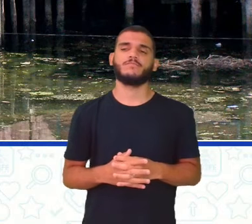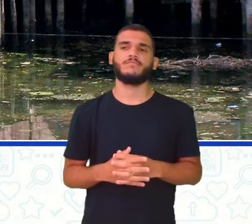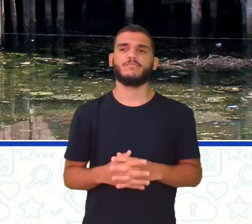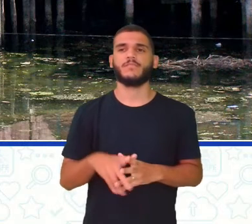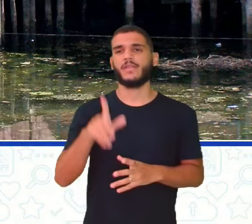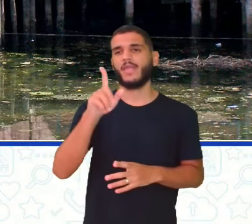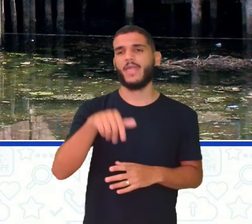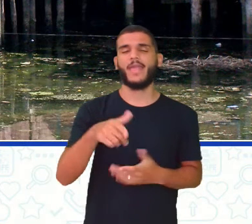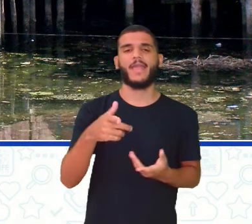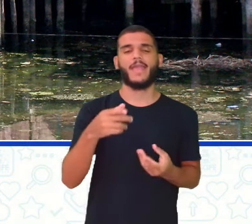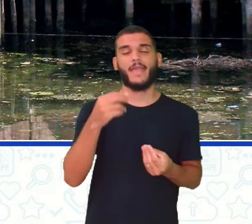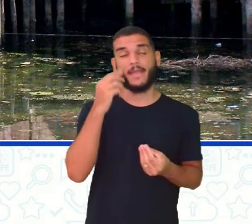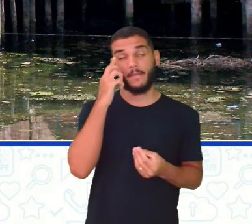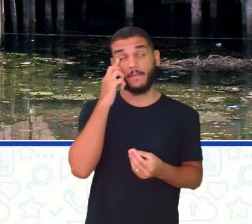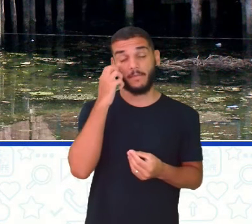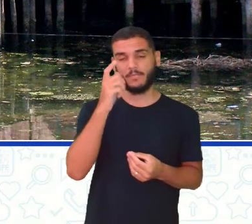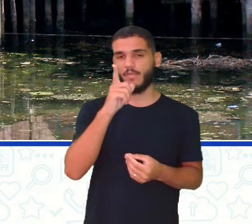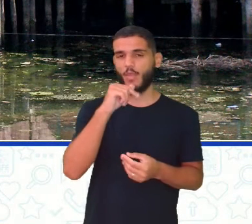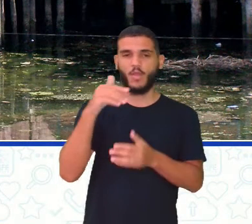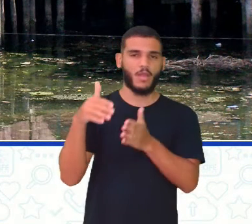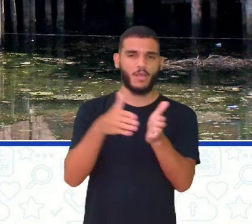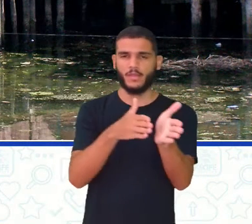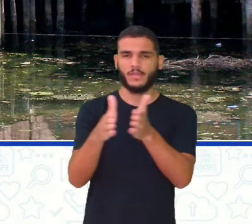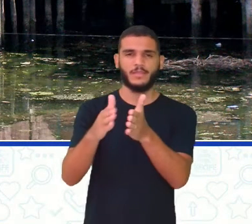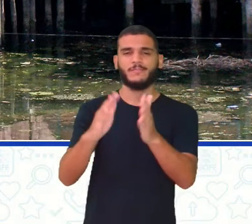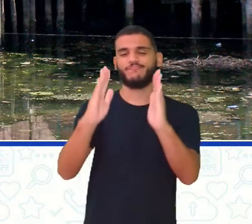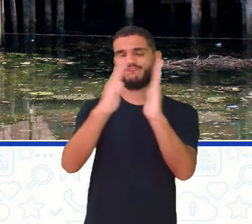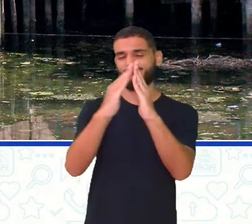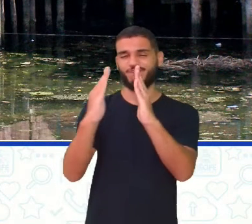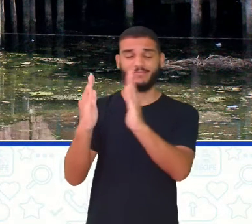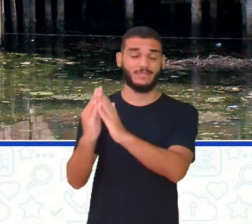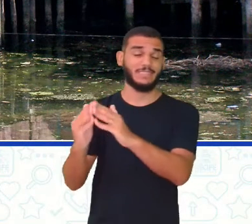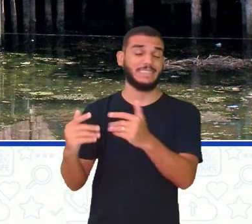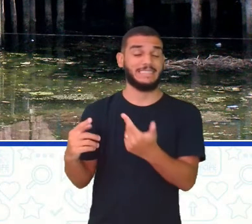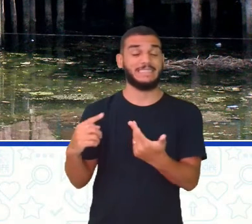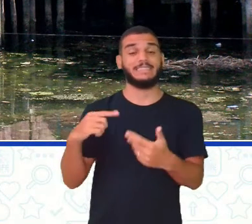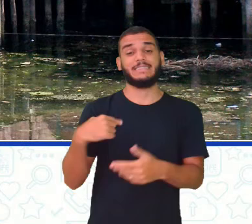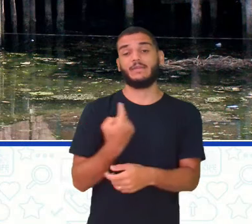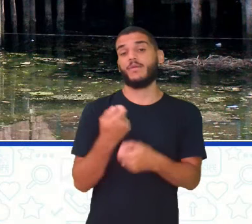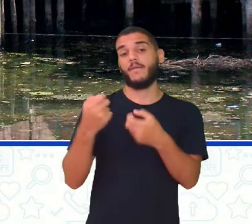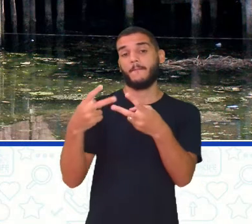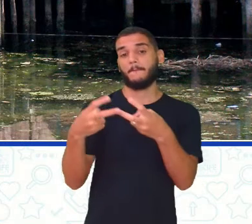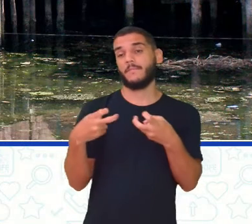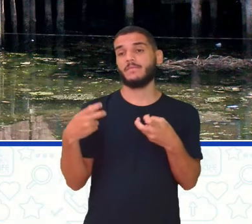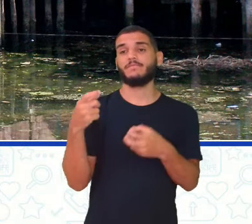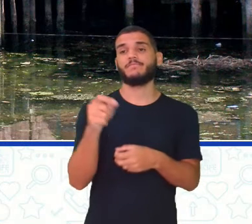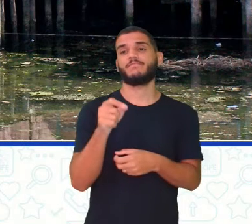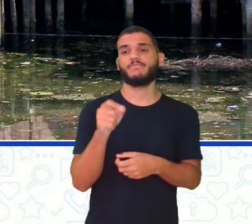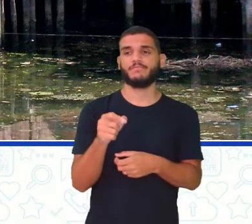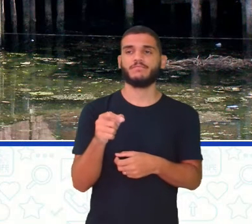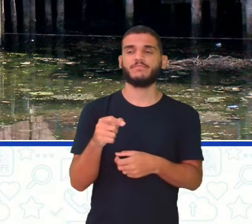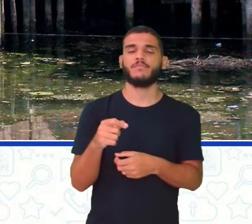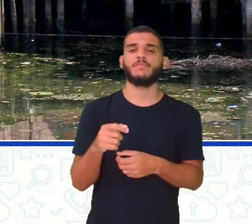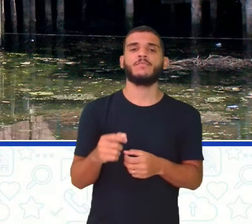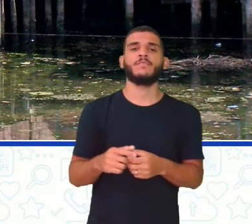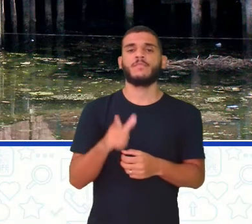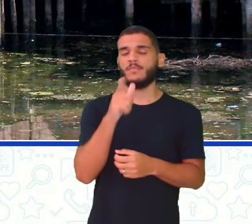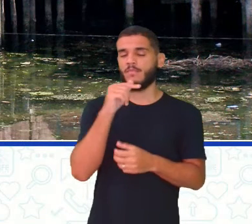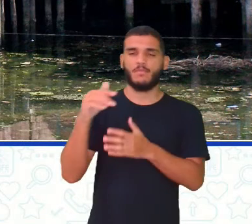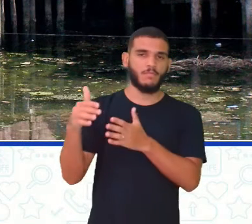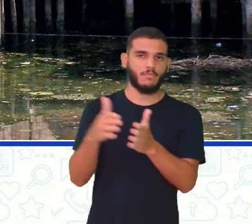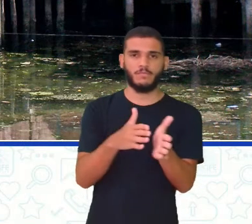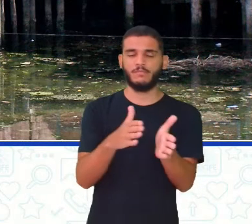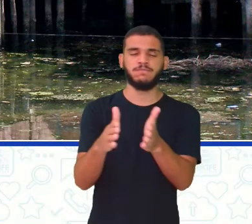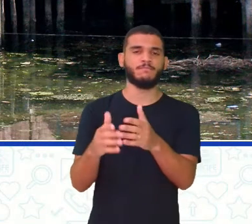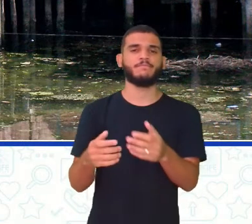na beira de um rio, tá? E aí a gente percebe que esse rio, ele não